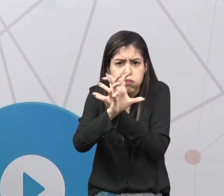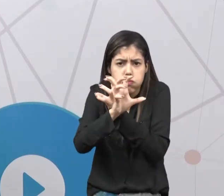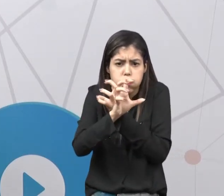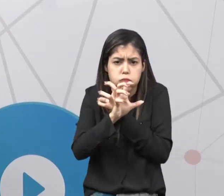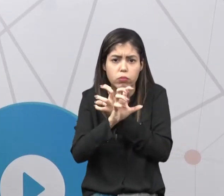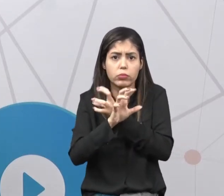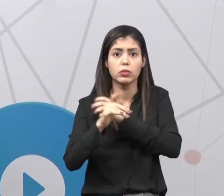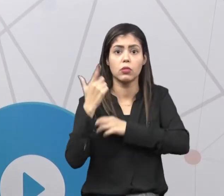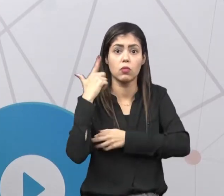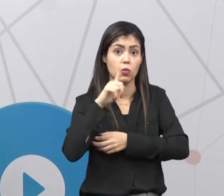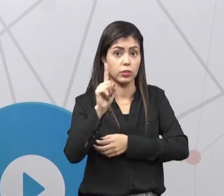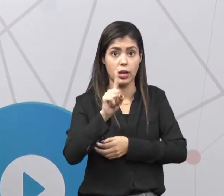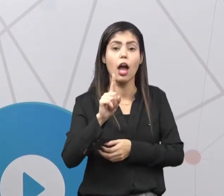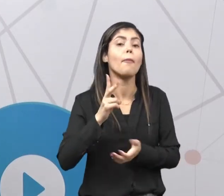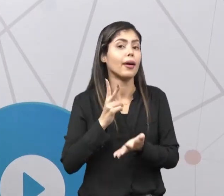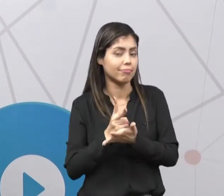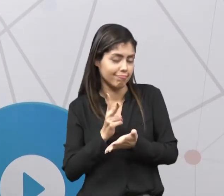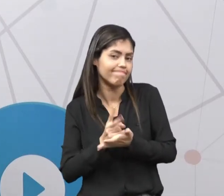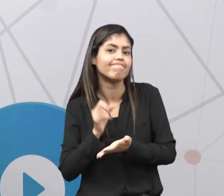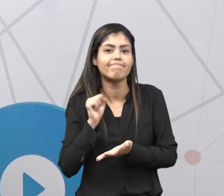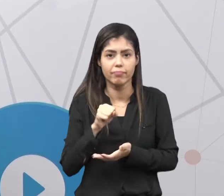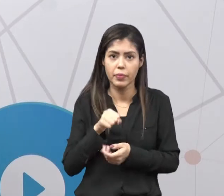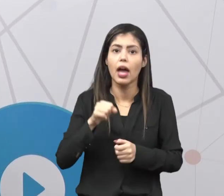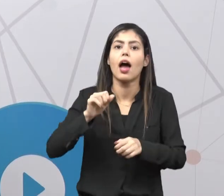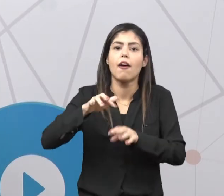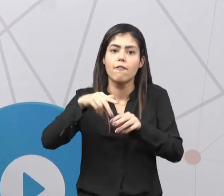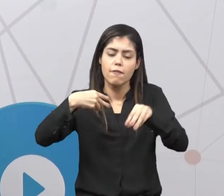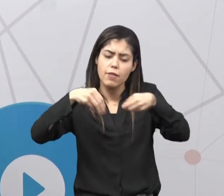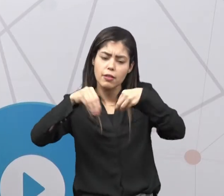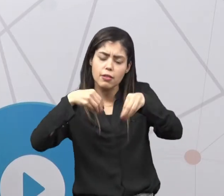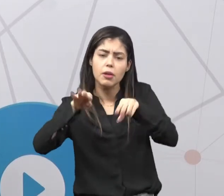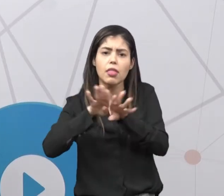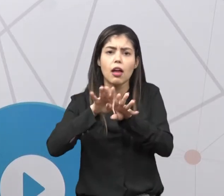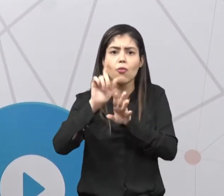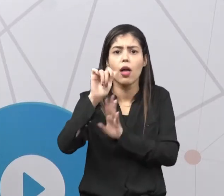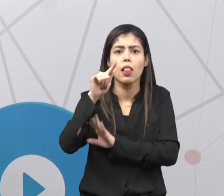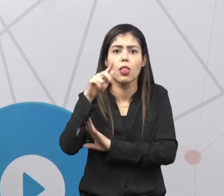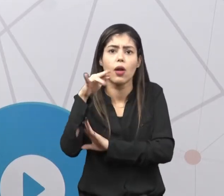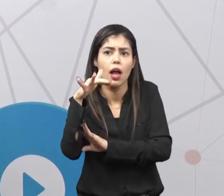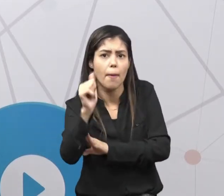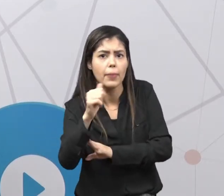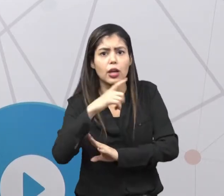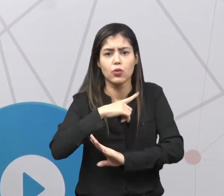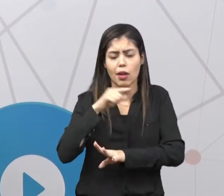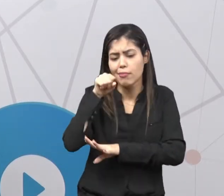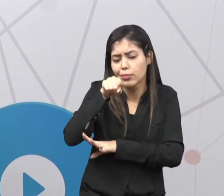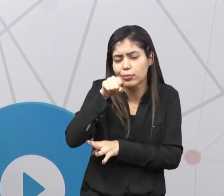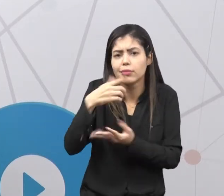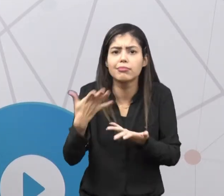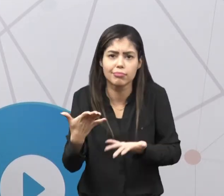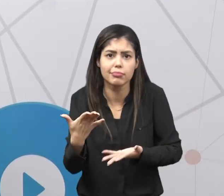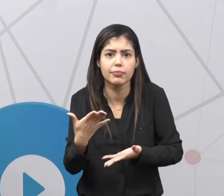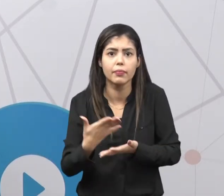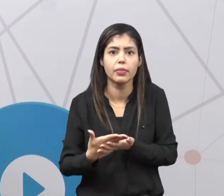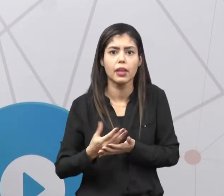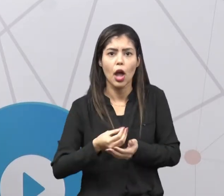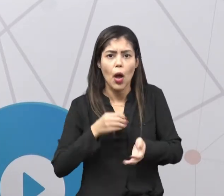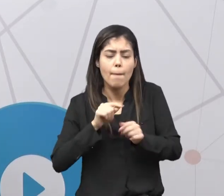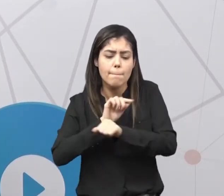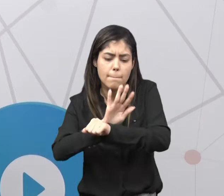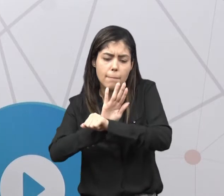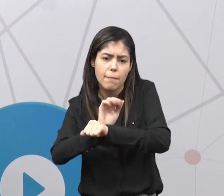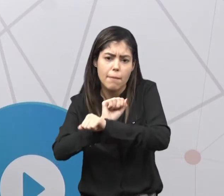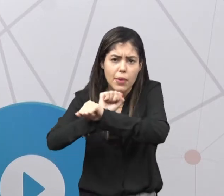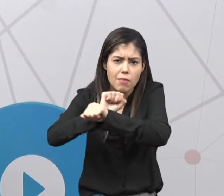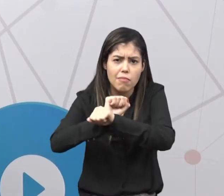não consegue, mas é isso mesmo que está acontecendo, e essa flexibilidade, o alongamento, ele vem justamente para isso, tá? Para preparar o